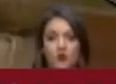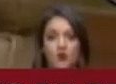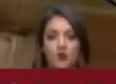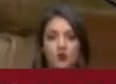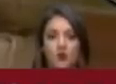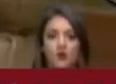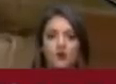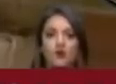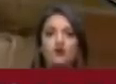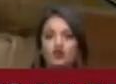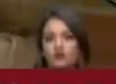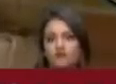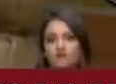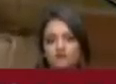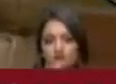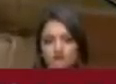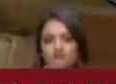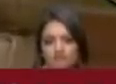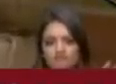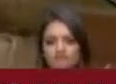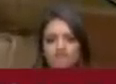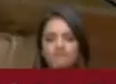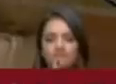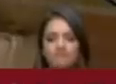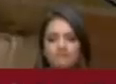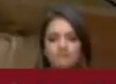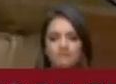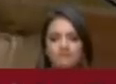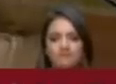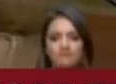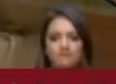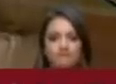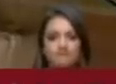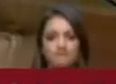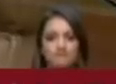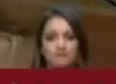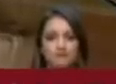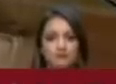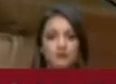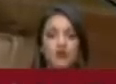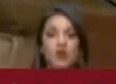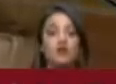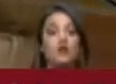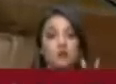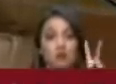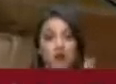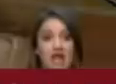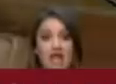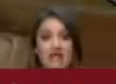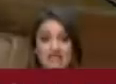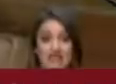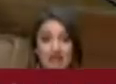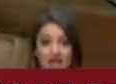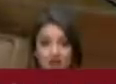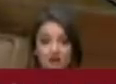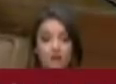ela não está mais vigente. E, teoricamente, isso resolveria o problema. Aí, para não julgar pela Lei de Segurança Nacional, ele julga pela